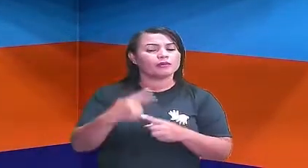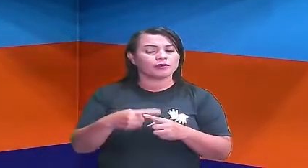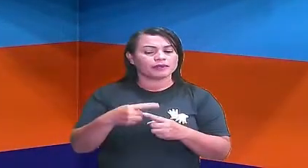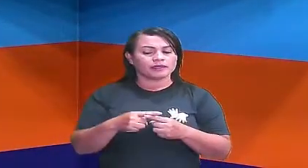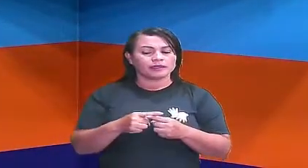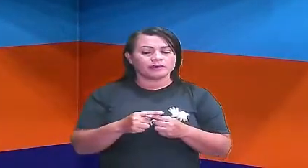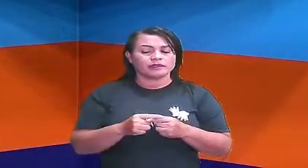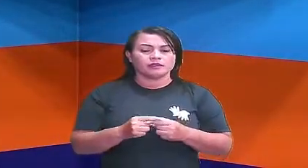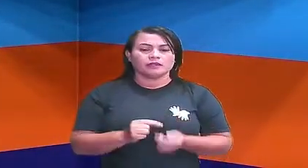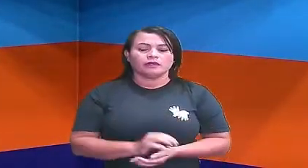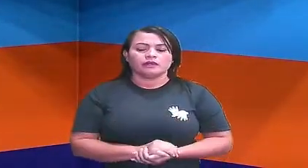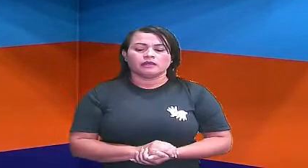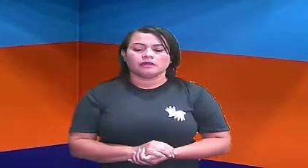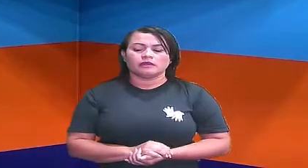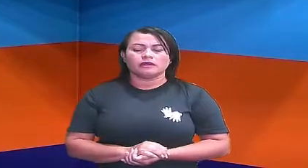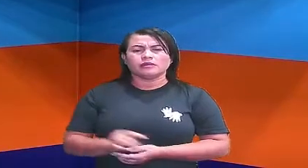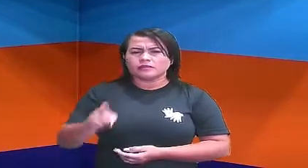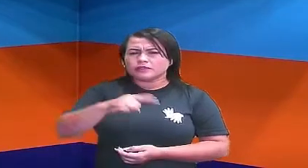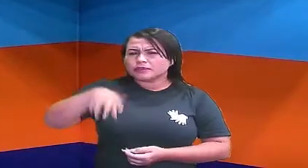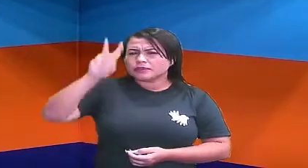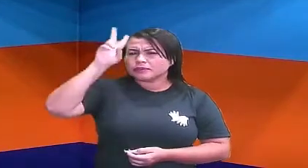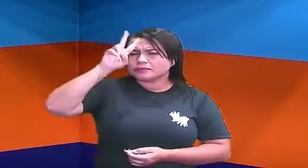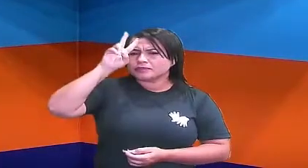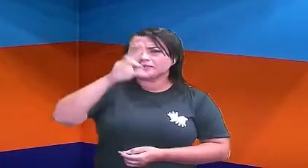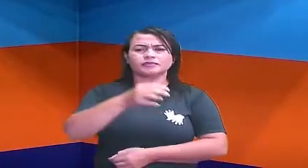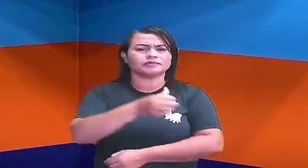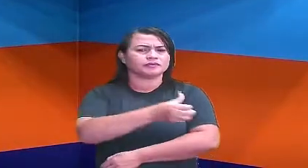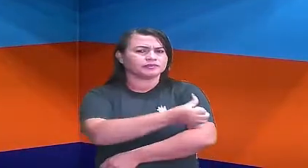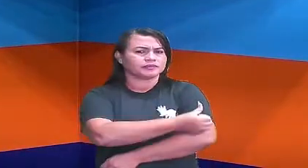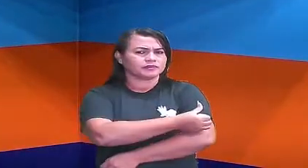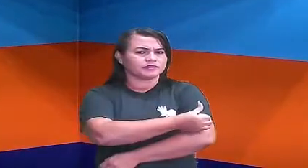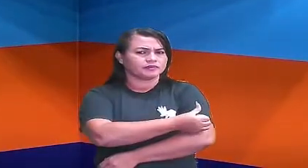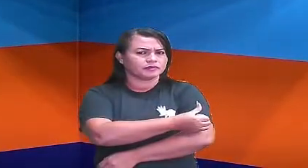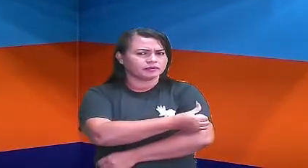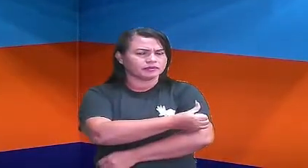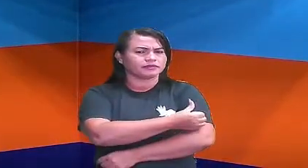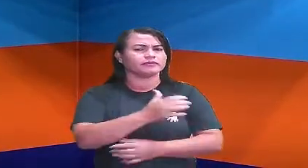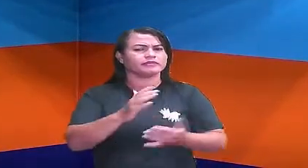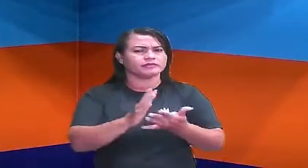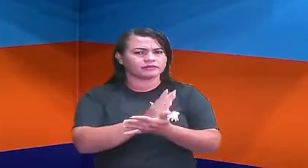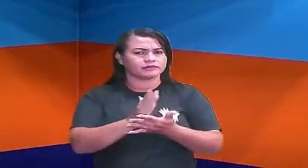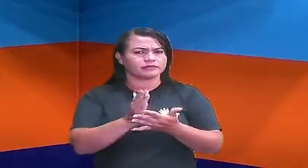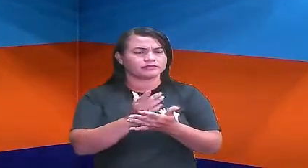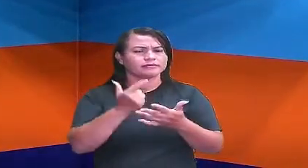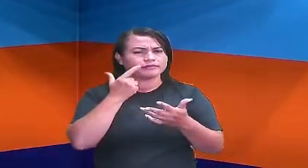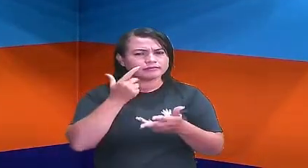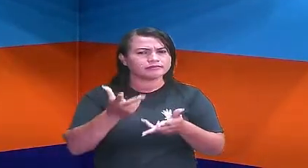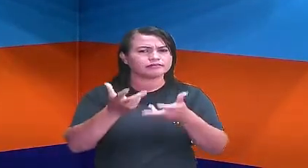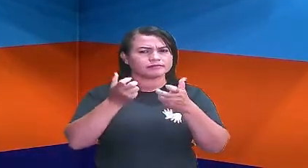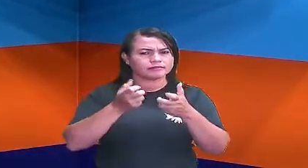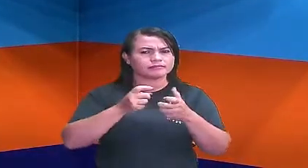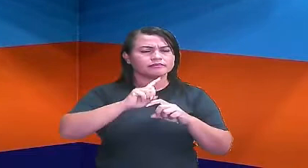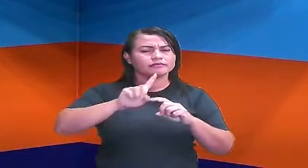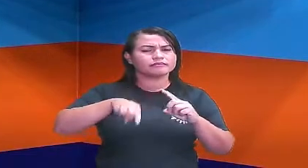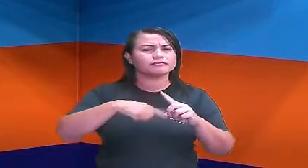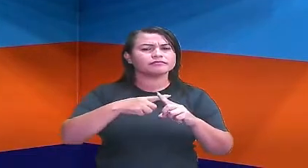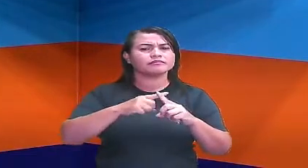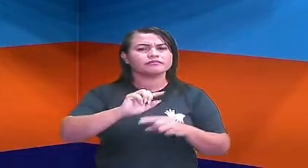Lembra eu acredito que sexto ano ainda vai ver aí a questão de potenciação com